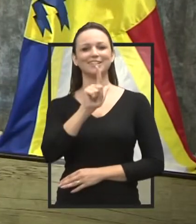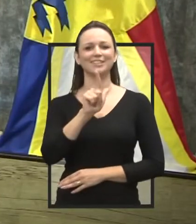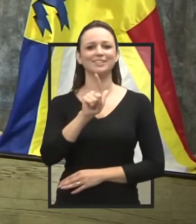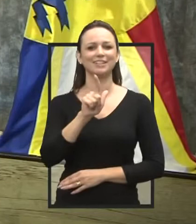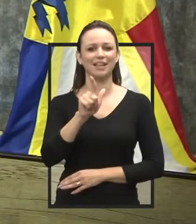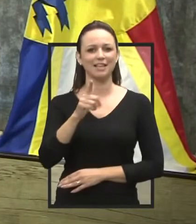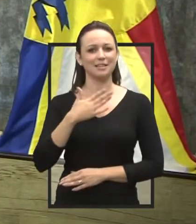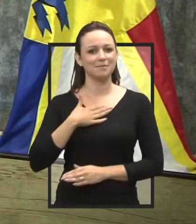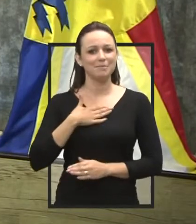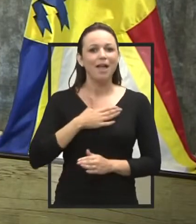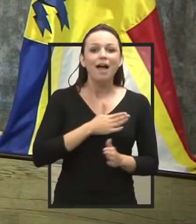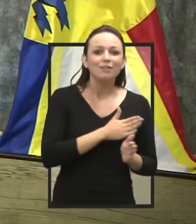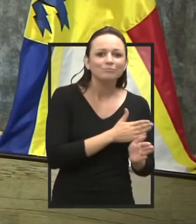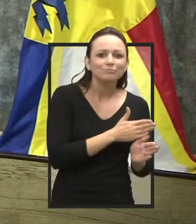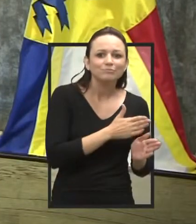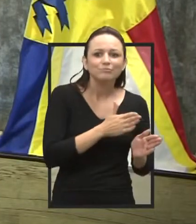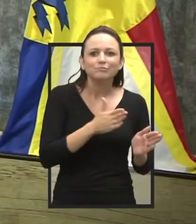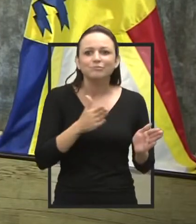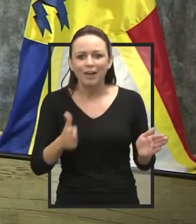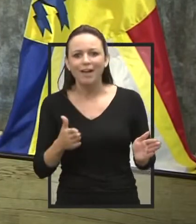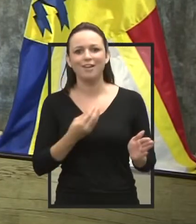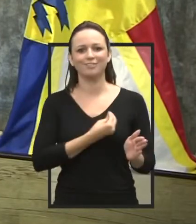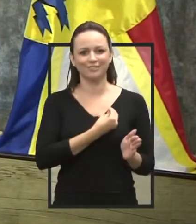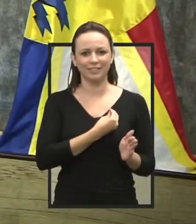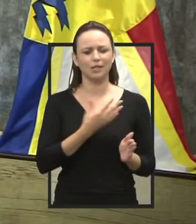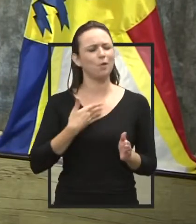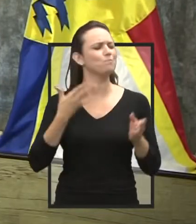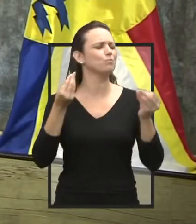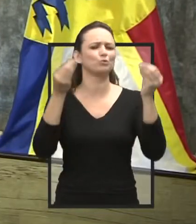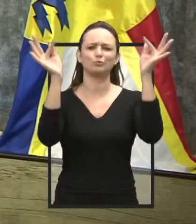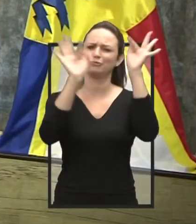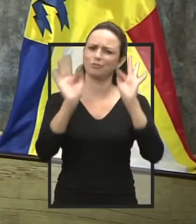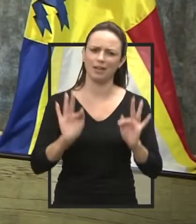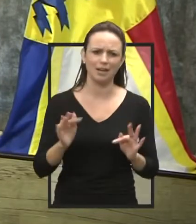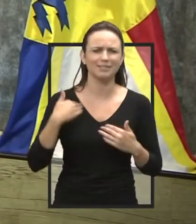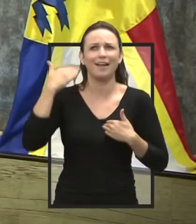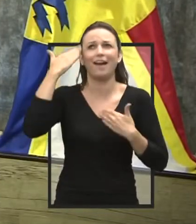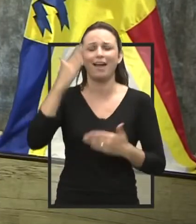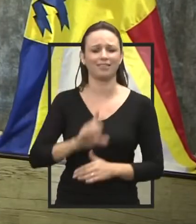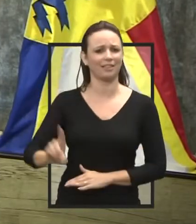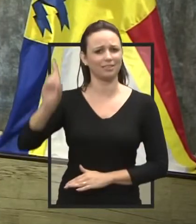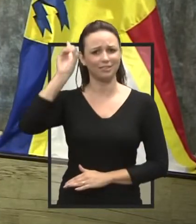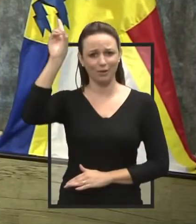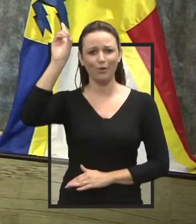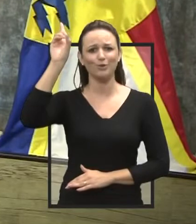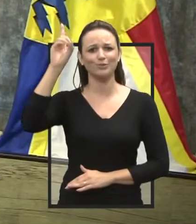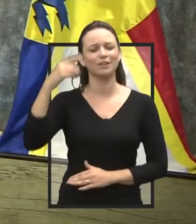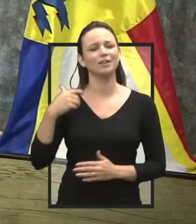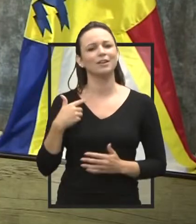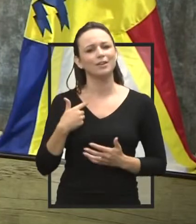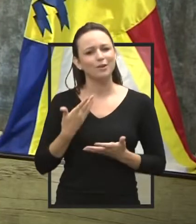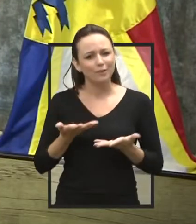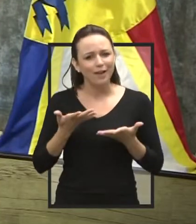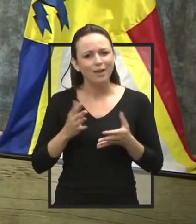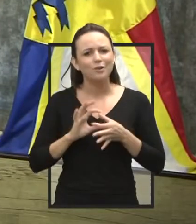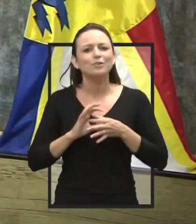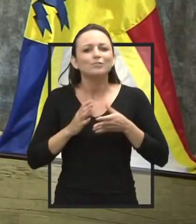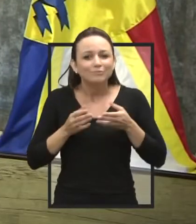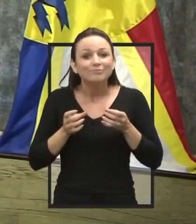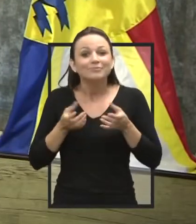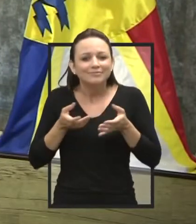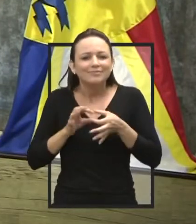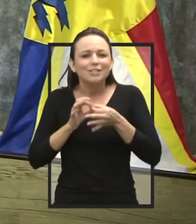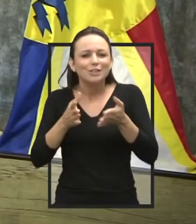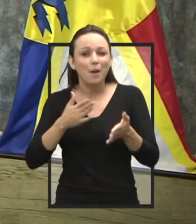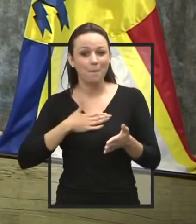grande etapa na minha vida, estou muito feliz por isso, grato a Deus, e quero deixar para o meu sucessor,